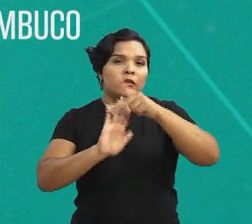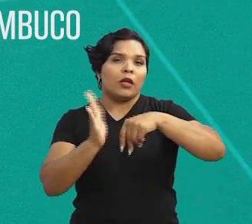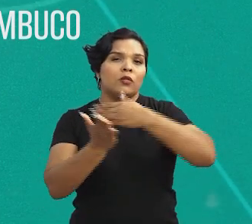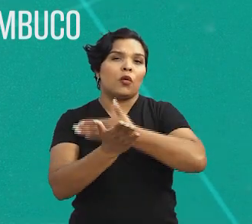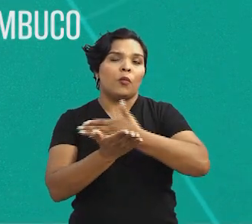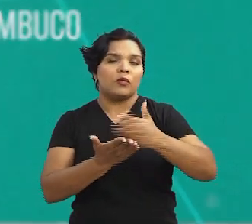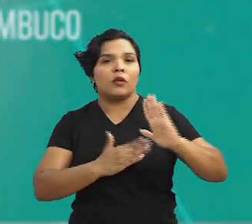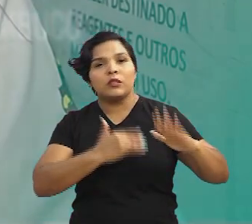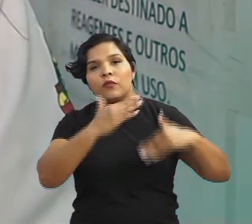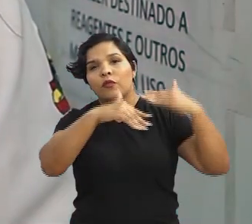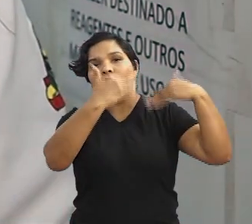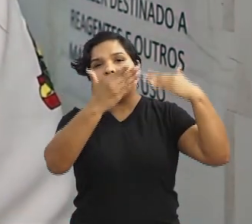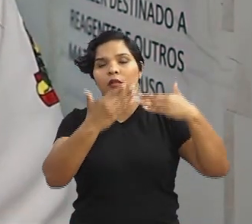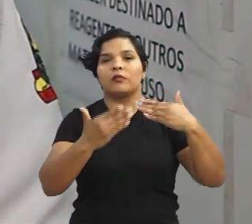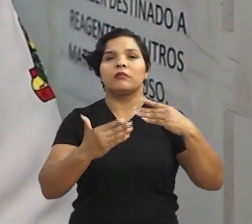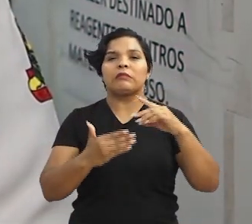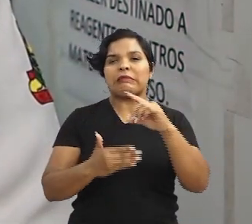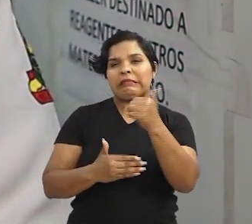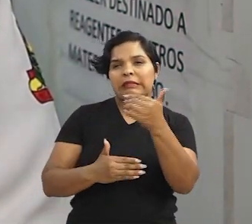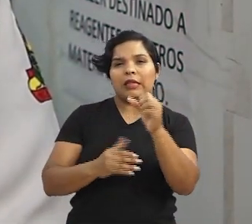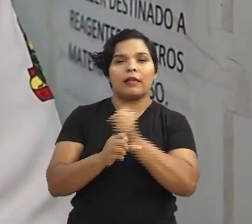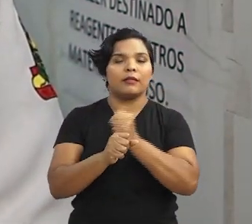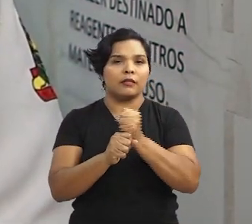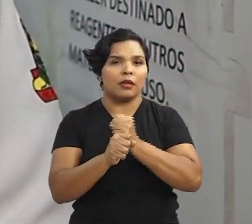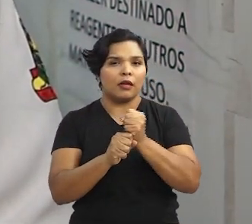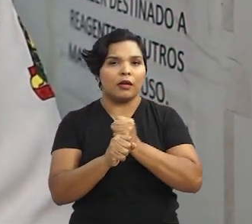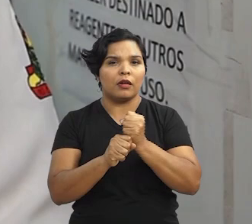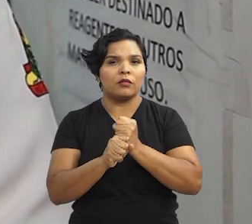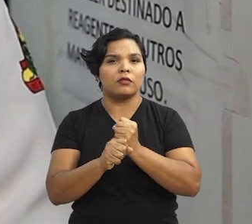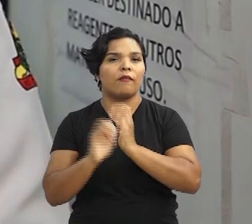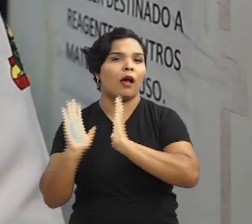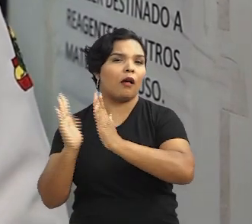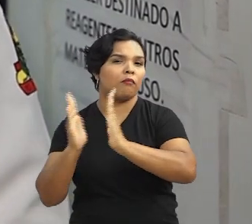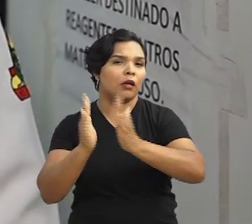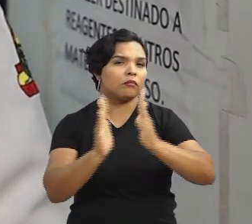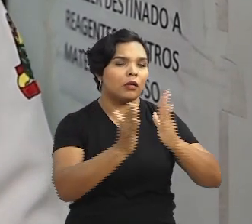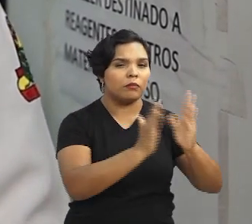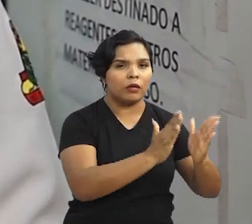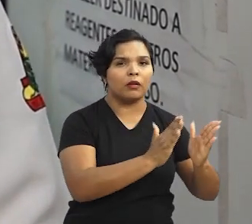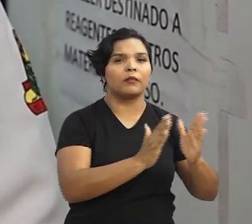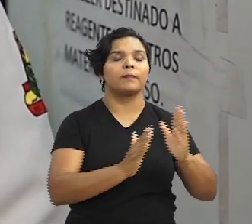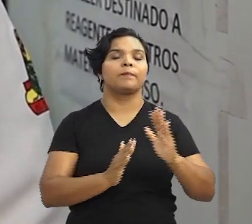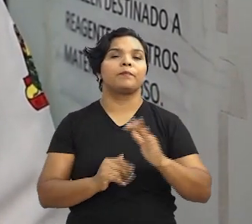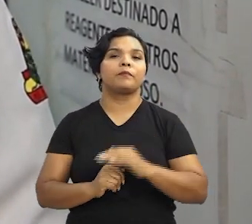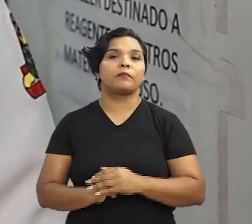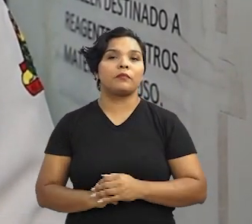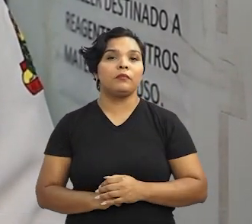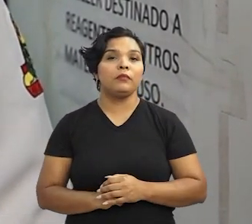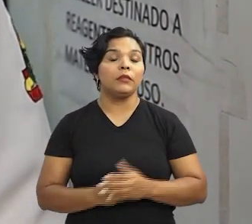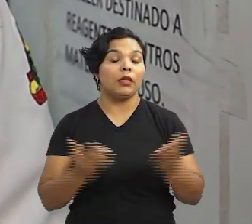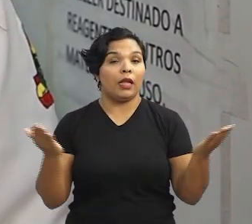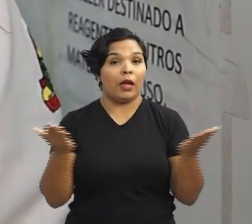Esse projeto começou a ser desenvolvido, né, já faz uns 10 anos, né? Então foram várias etapas e